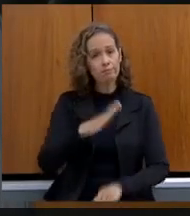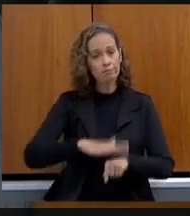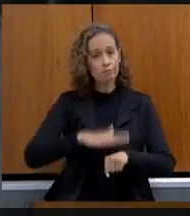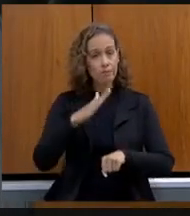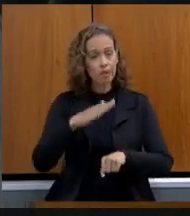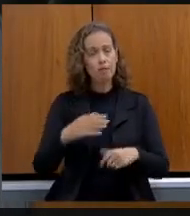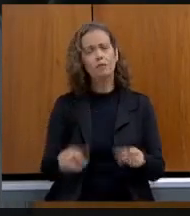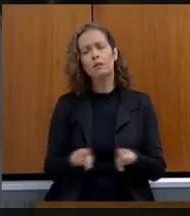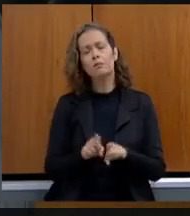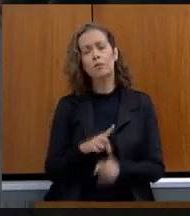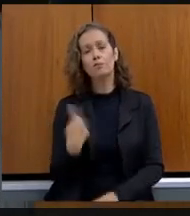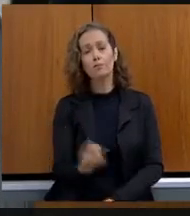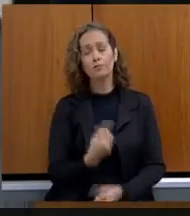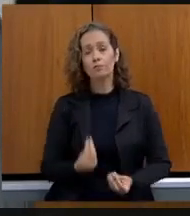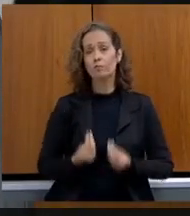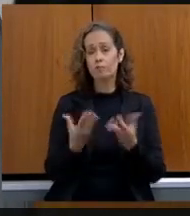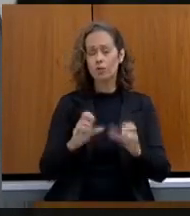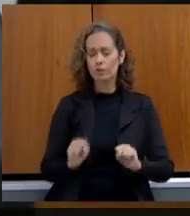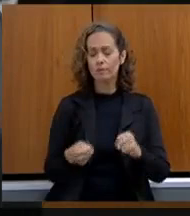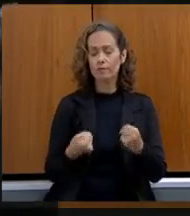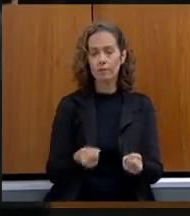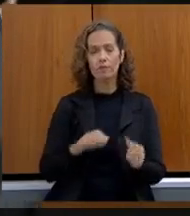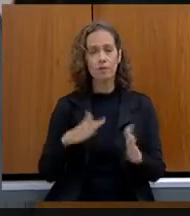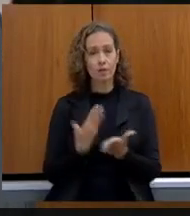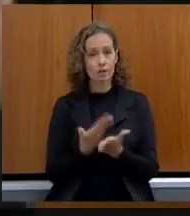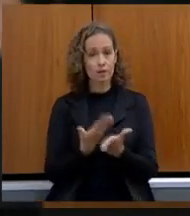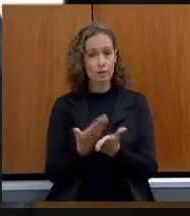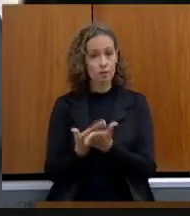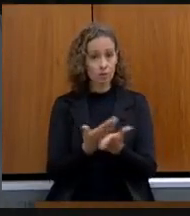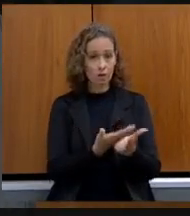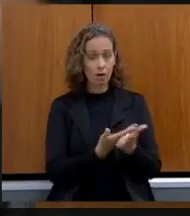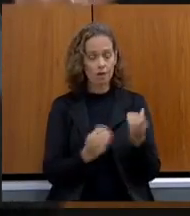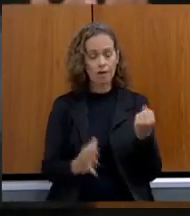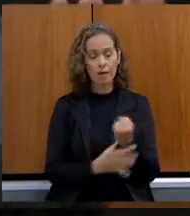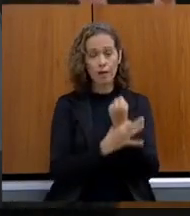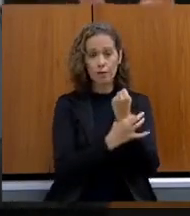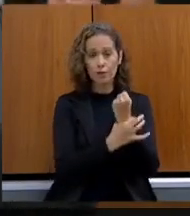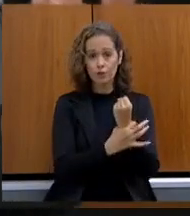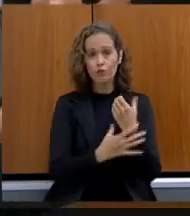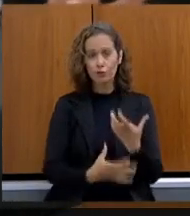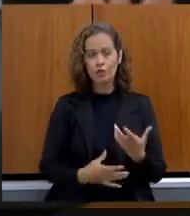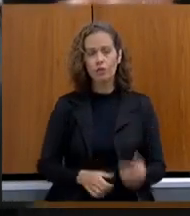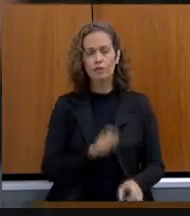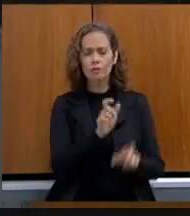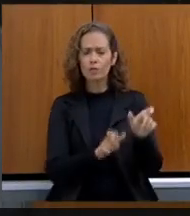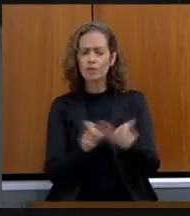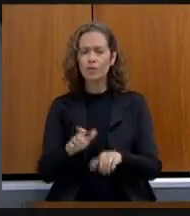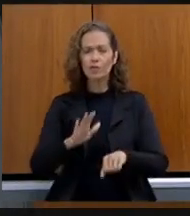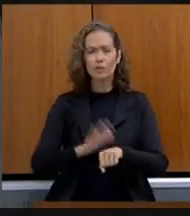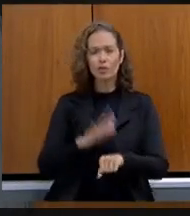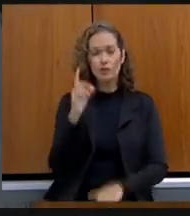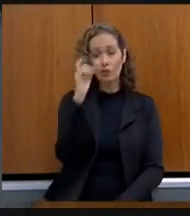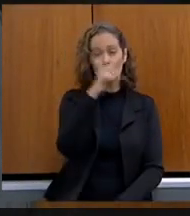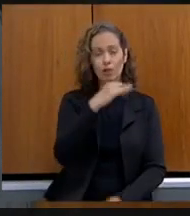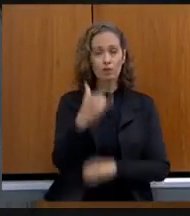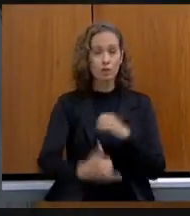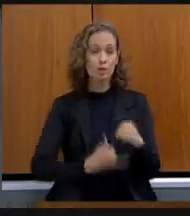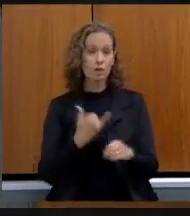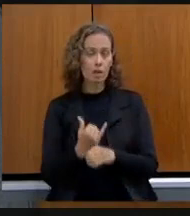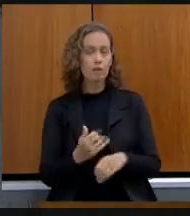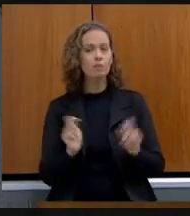e que nós oferecemos o reforço escolar e fazemos essa garantia de que aqueles que estão com mais dificuldade de acesso tenham